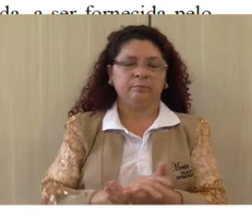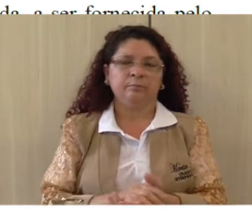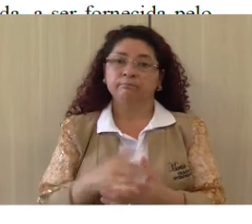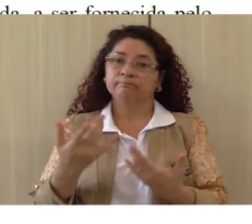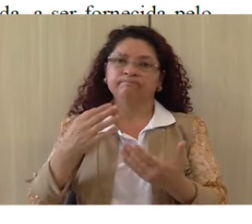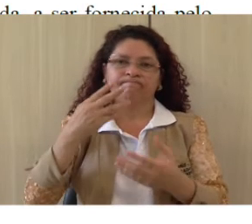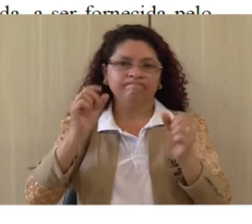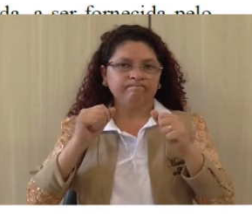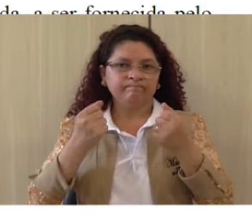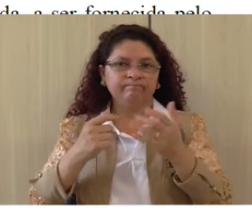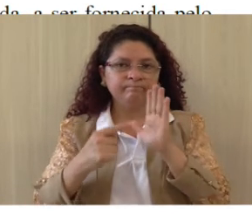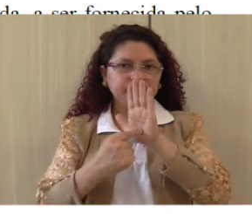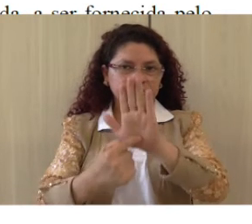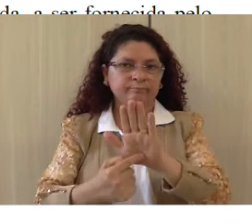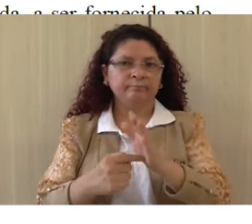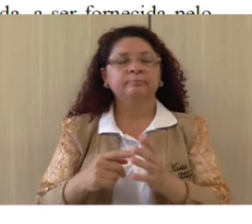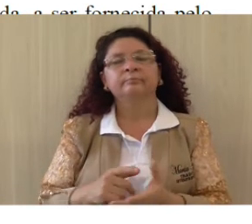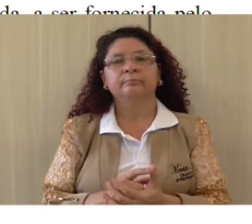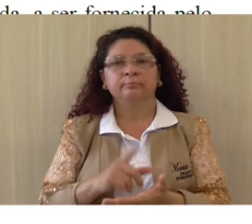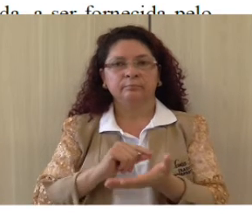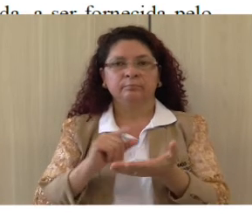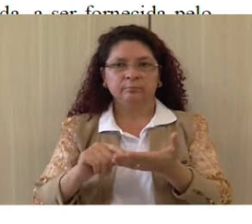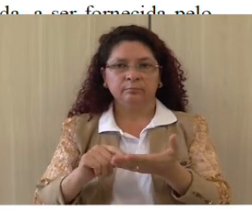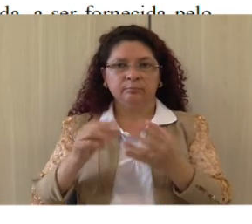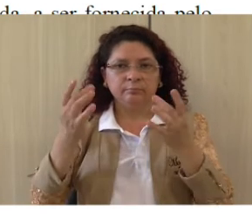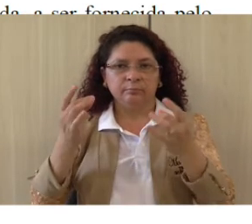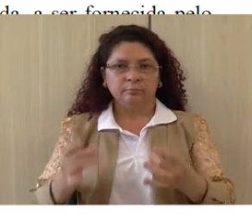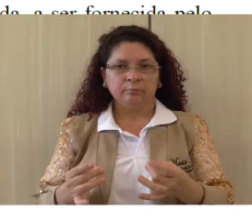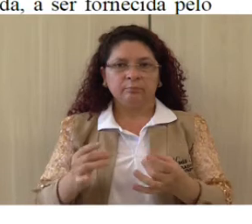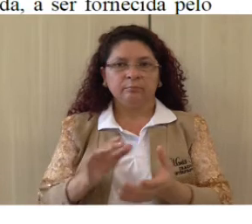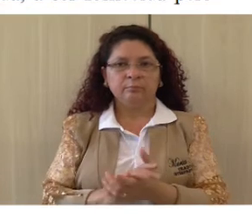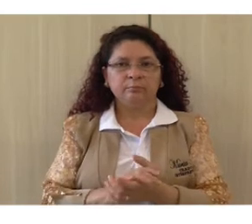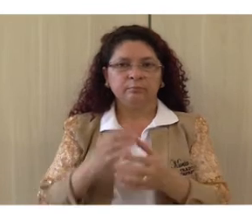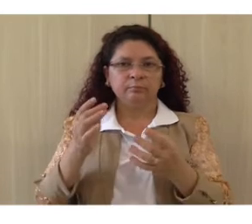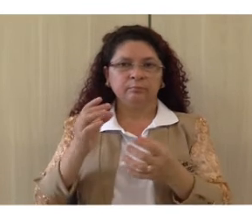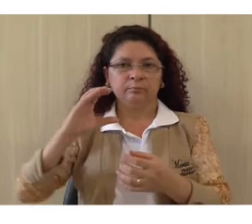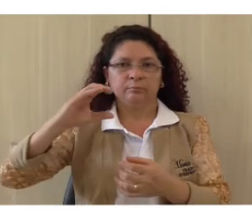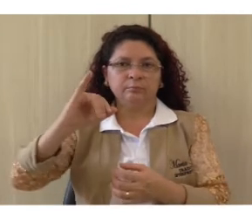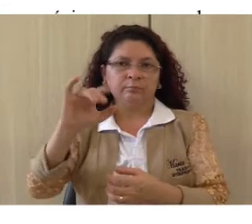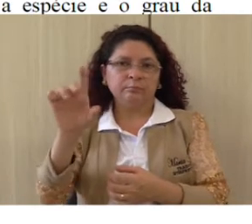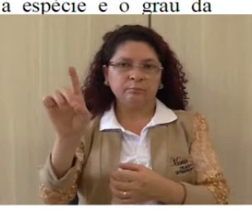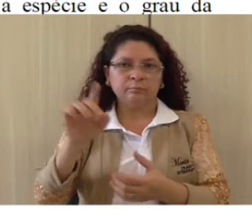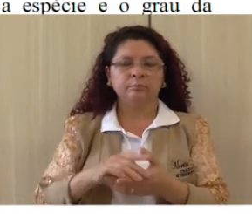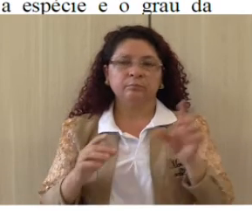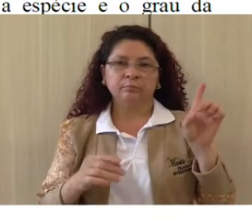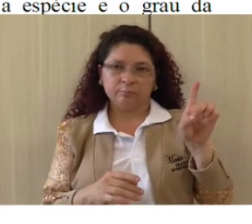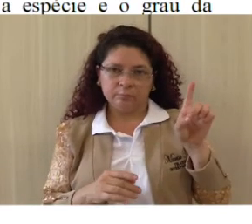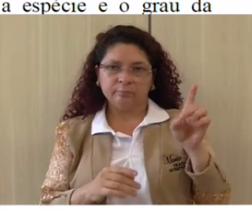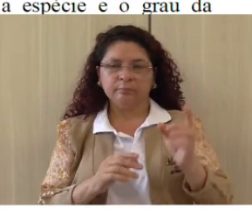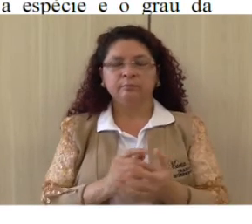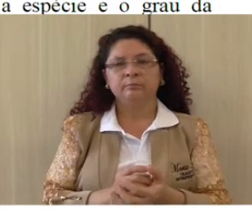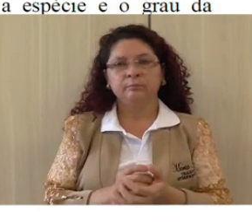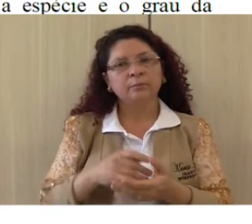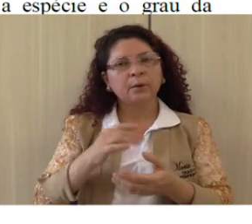expressa referência ao código correspondente da Classificação Internacional de Doença, CID. D. Comprovantes